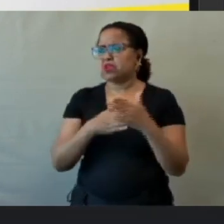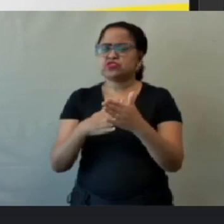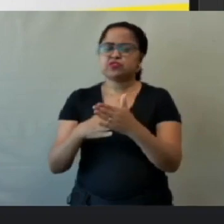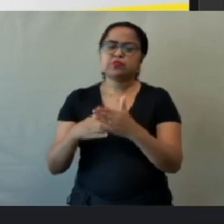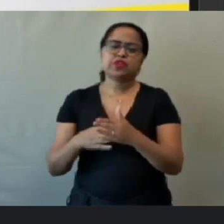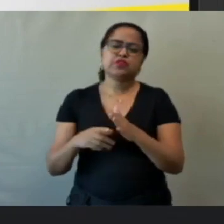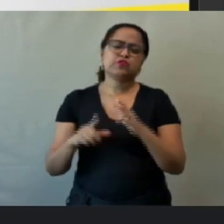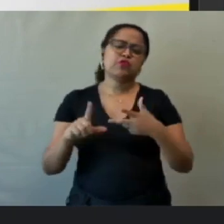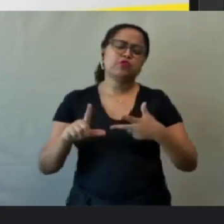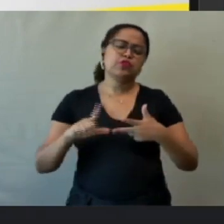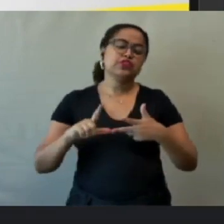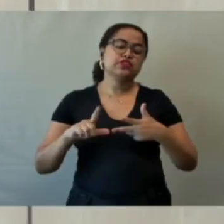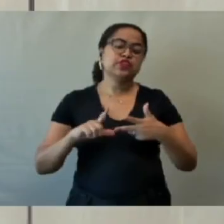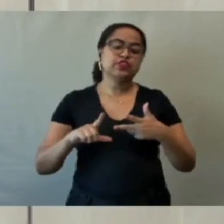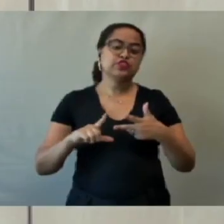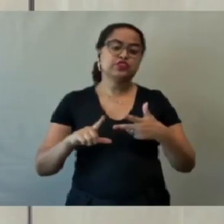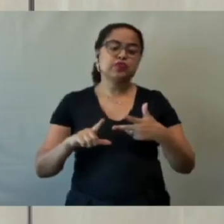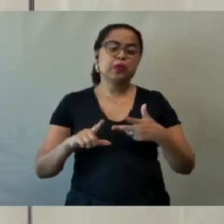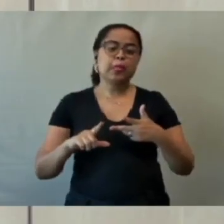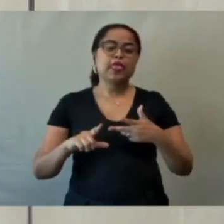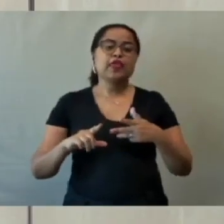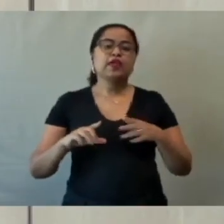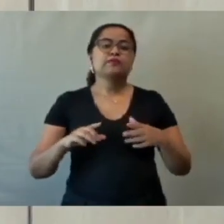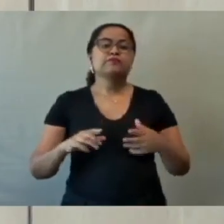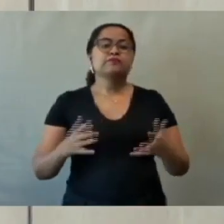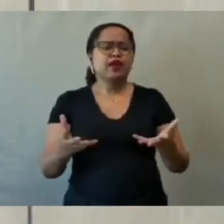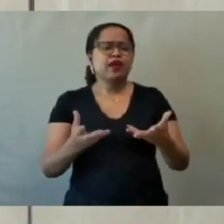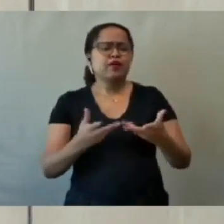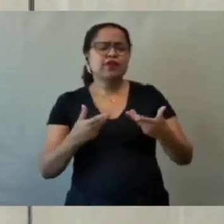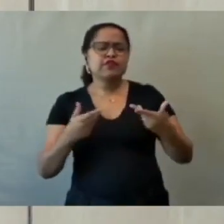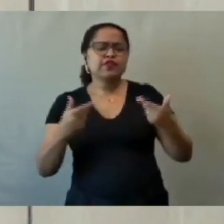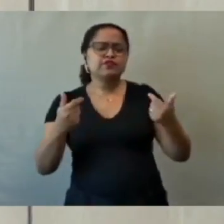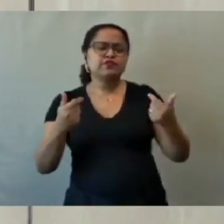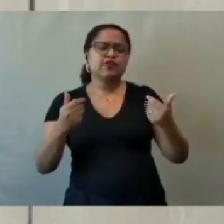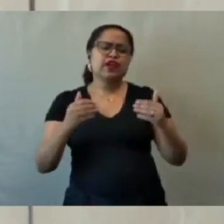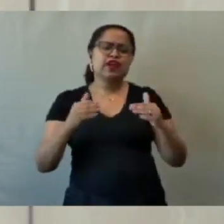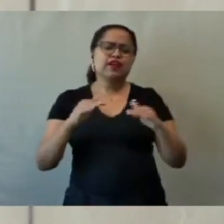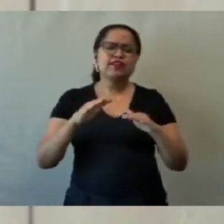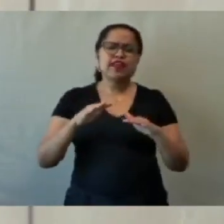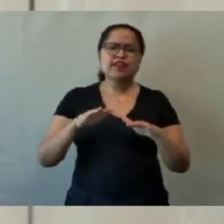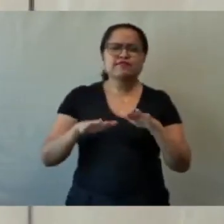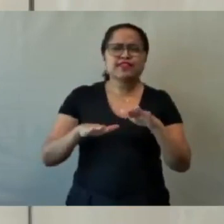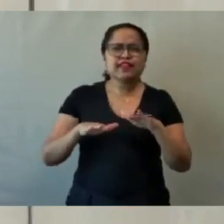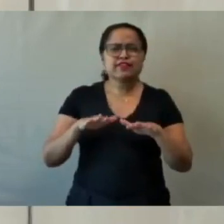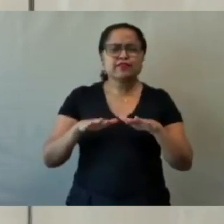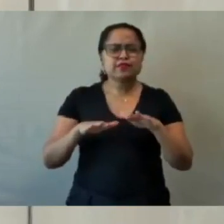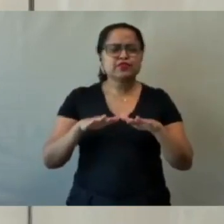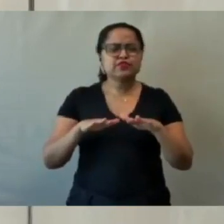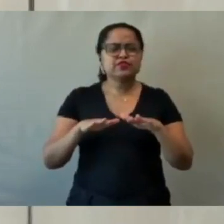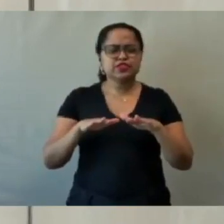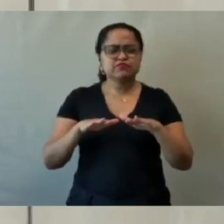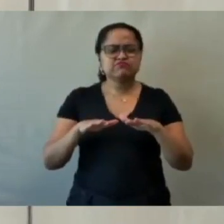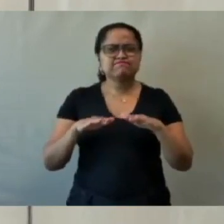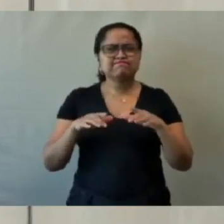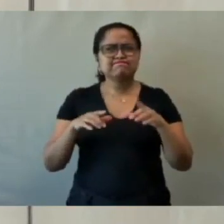buscar aperfeiçoar, se for o caso. Em certa medida, pode causar estranheza ou